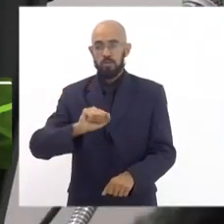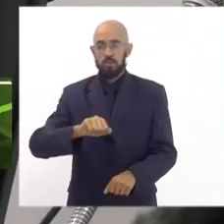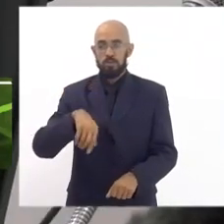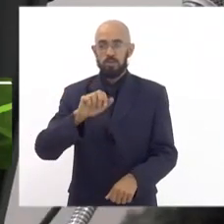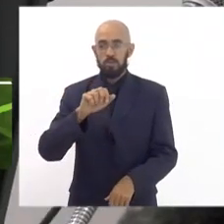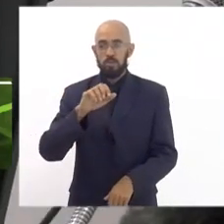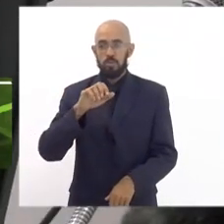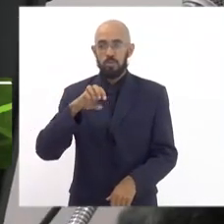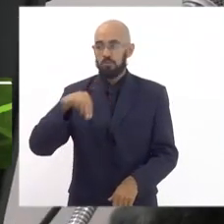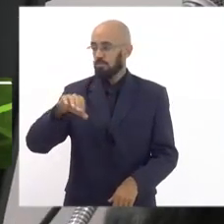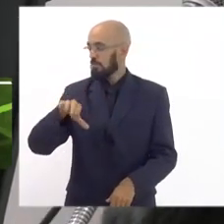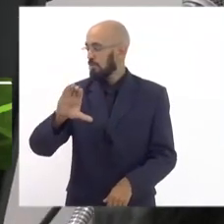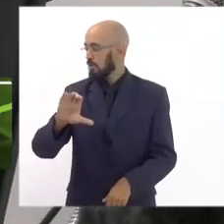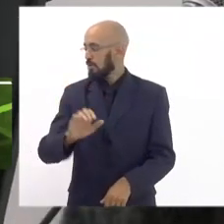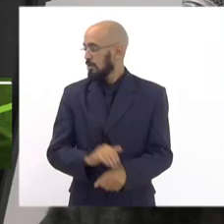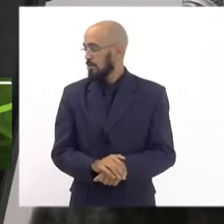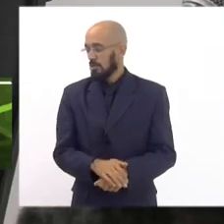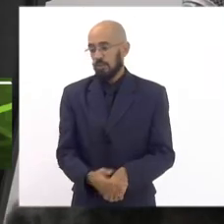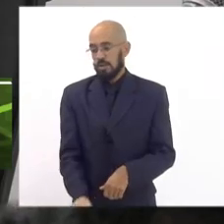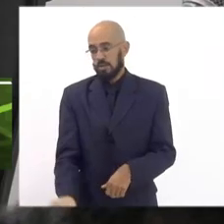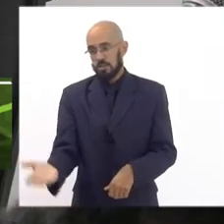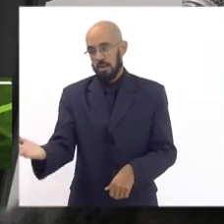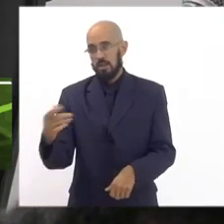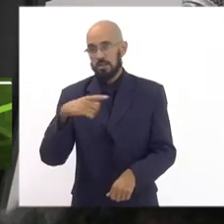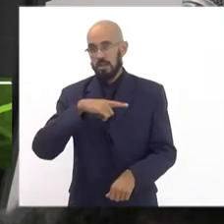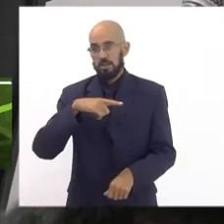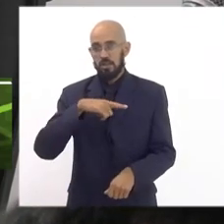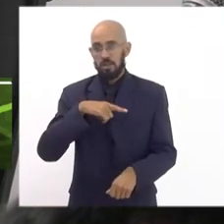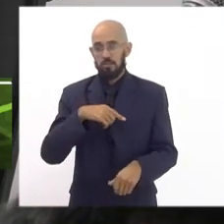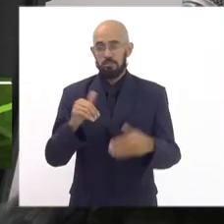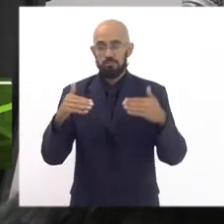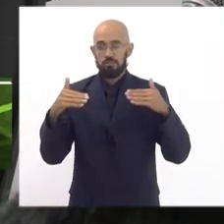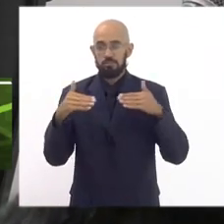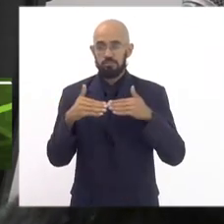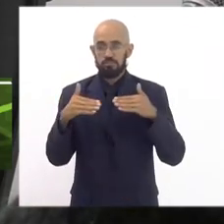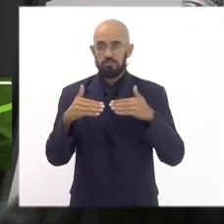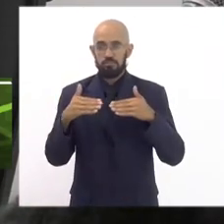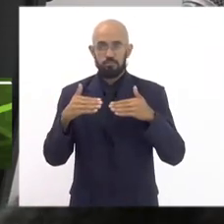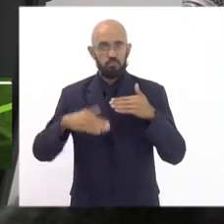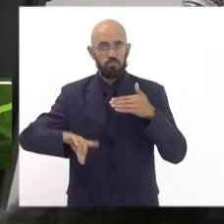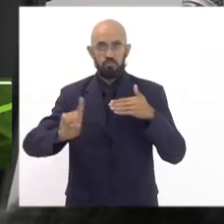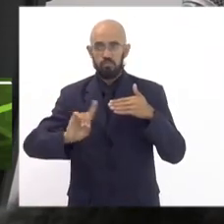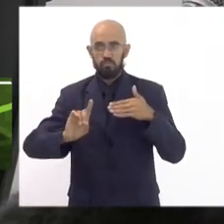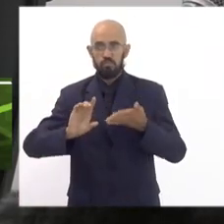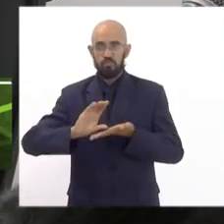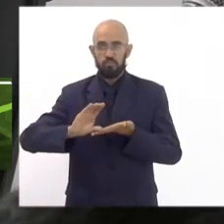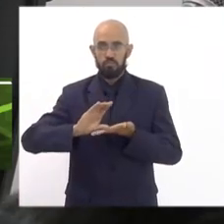Mink. Vossa Excelência deu parecer pela inconstitucionalidade.